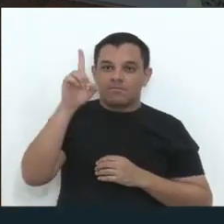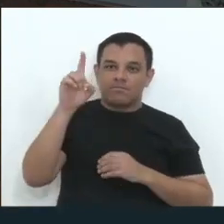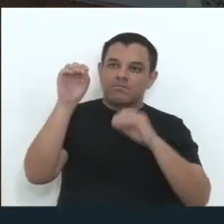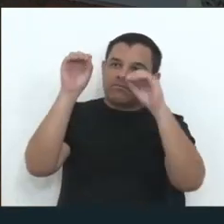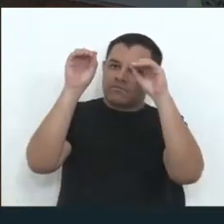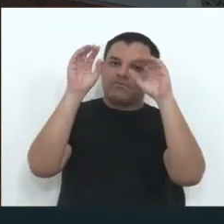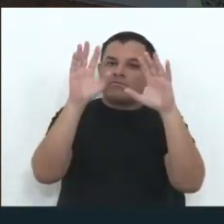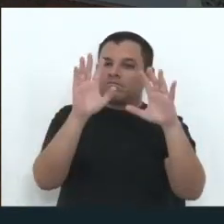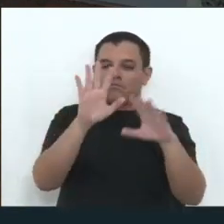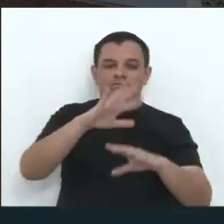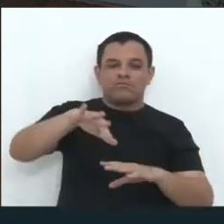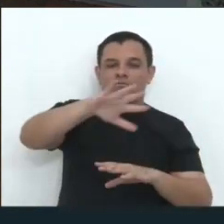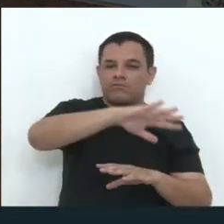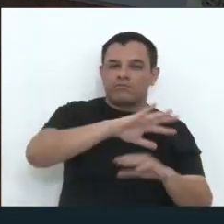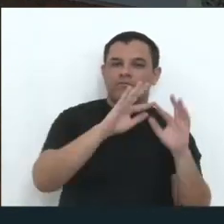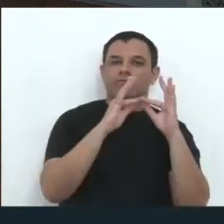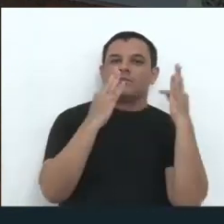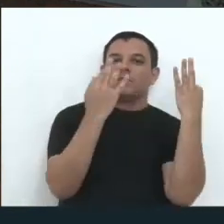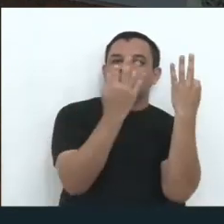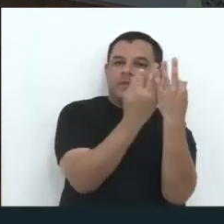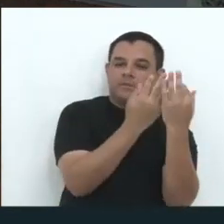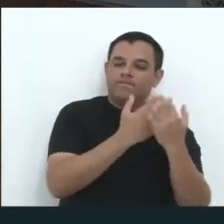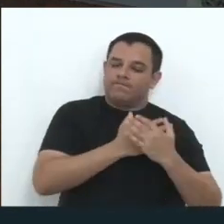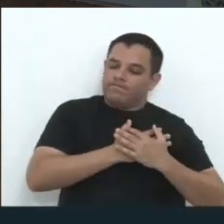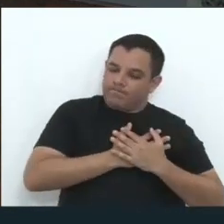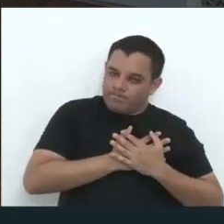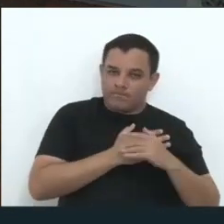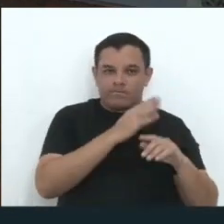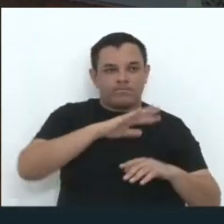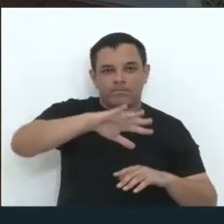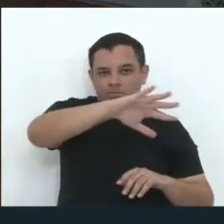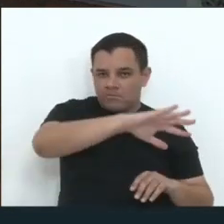confortar o coração da sua família, principalmente,